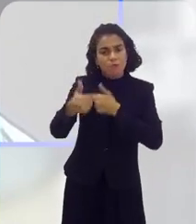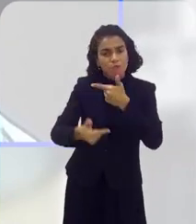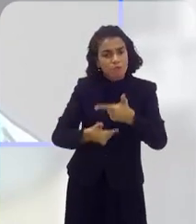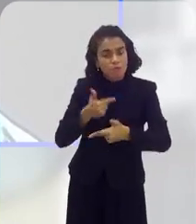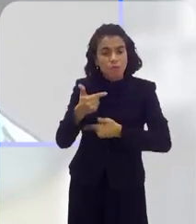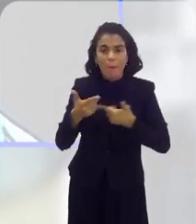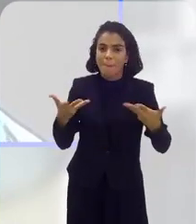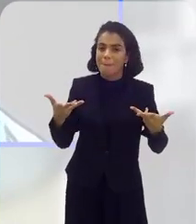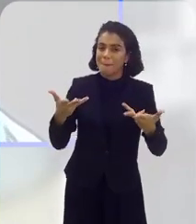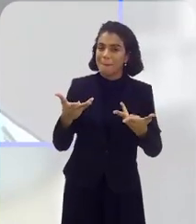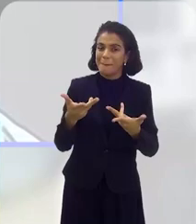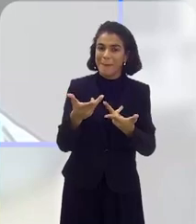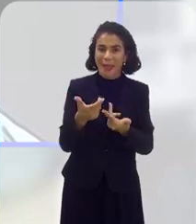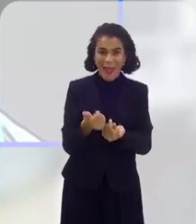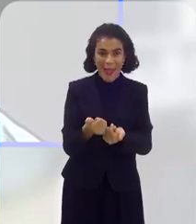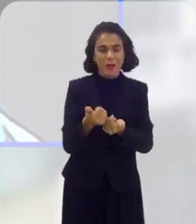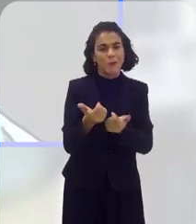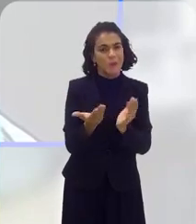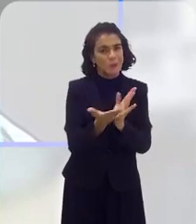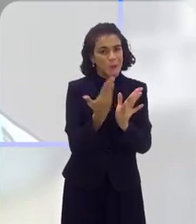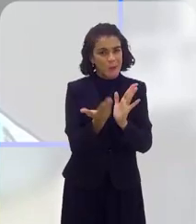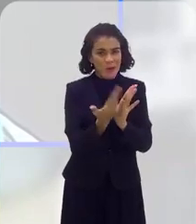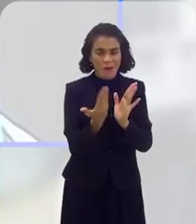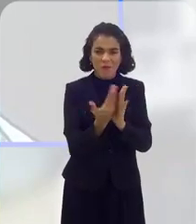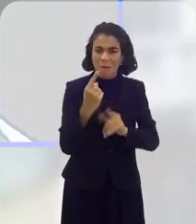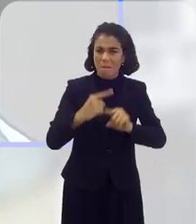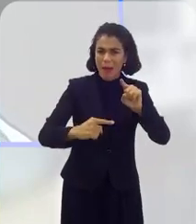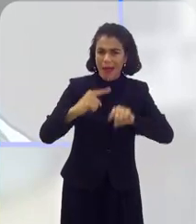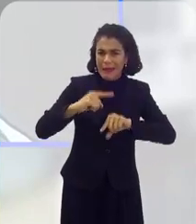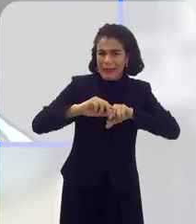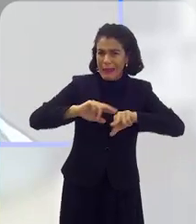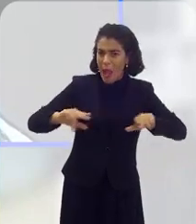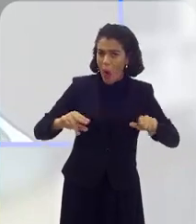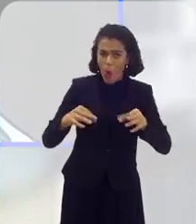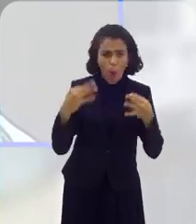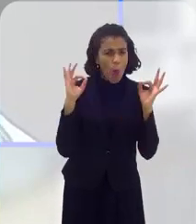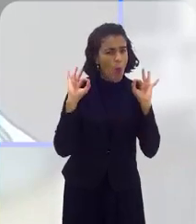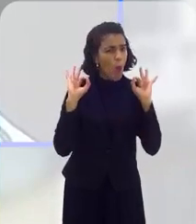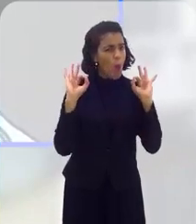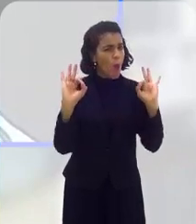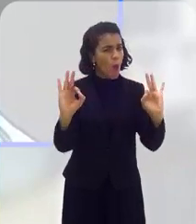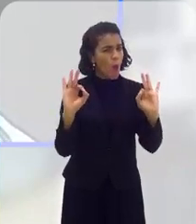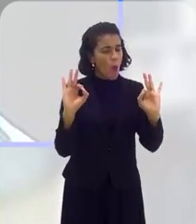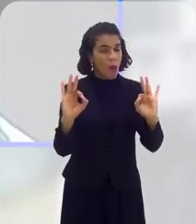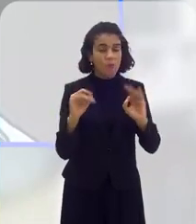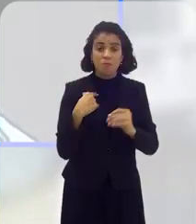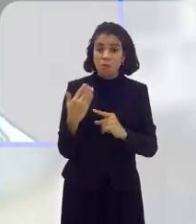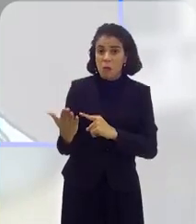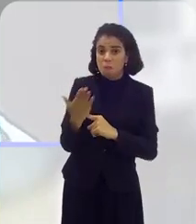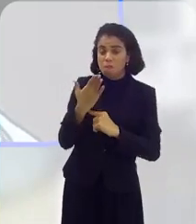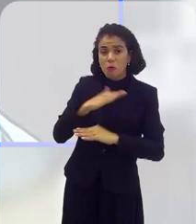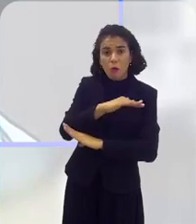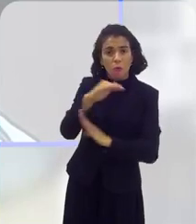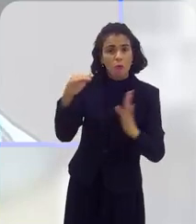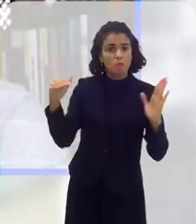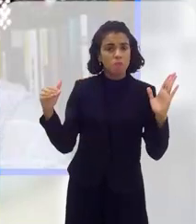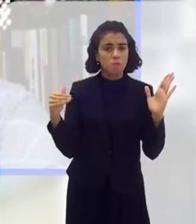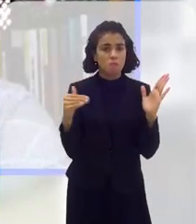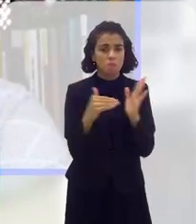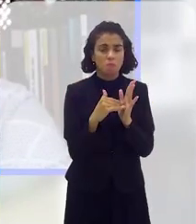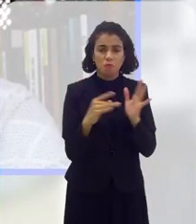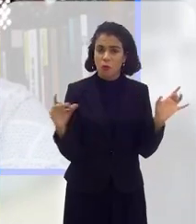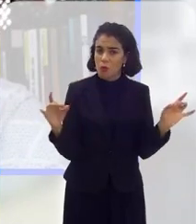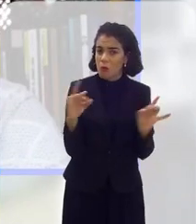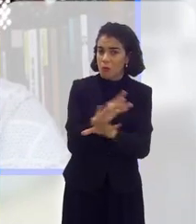trabalho belíssimo com o livro, tudo material de primeira, me deram uma assistência completa